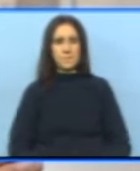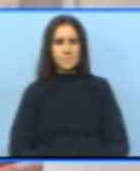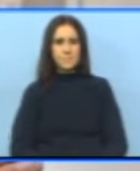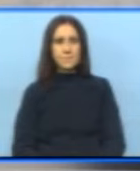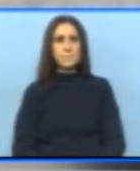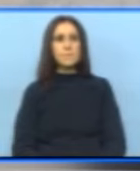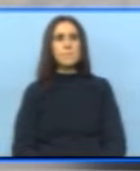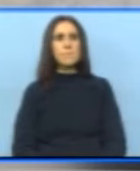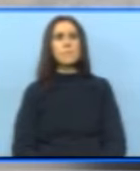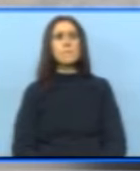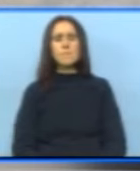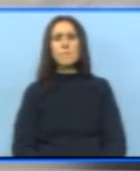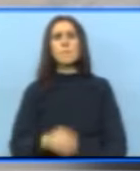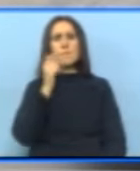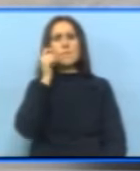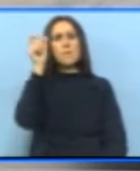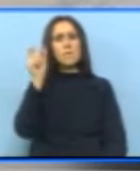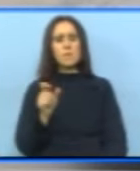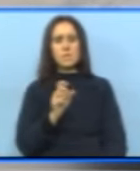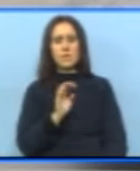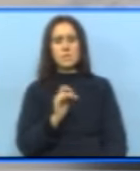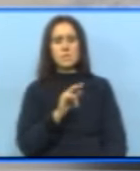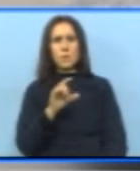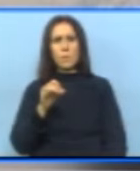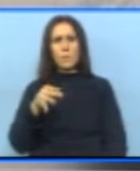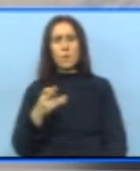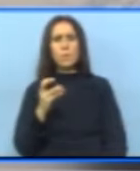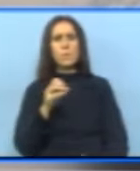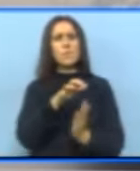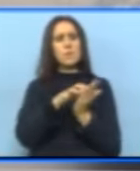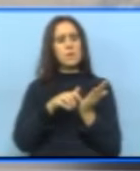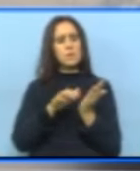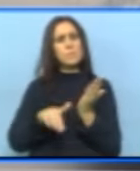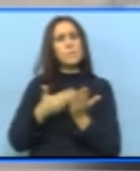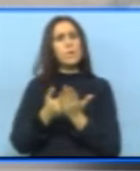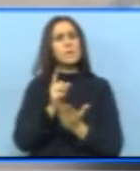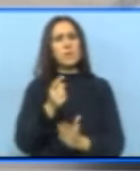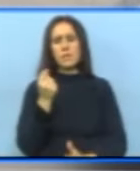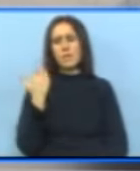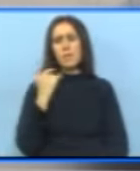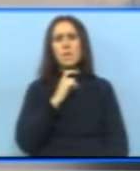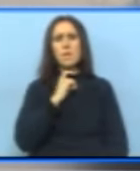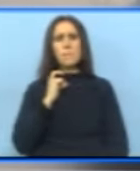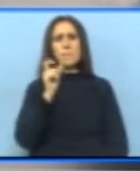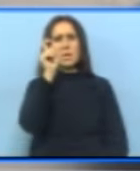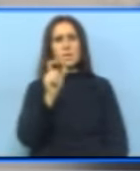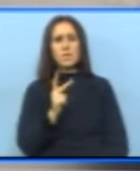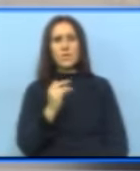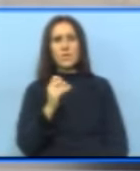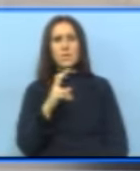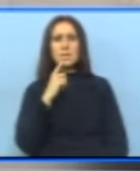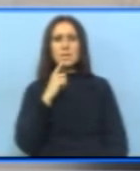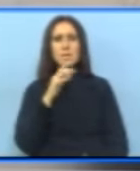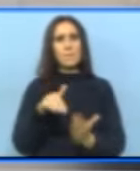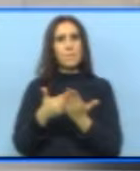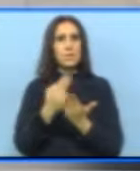proposta é esta que São Paulo faz neste texto? Há pouco o Padre Vítor referia-se a esta nova proposta de vida como uma loucura.